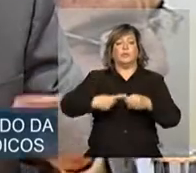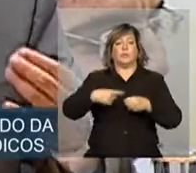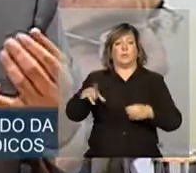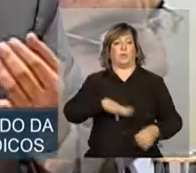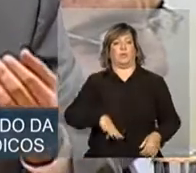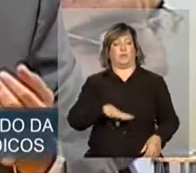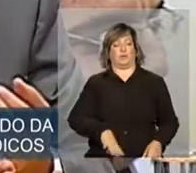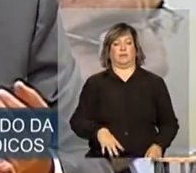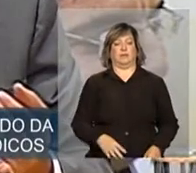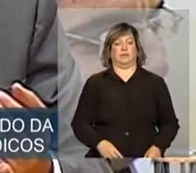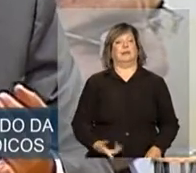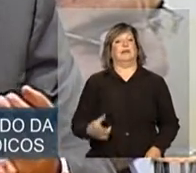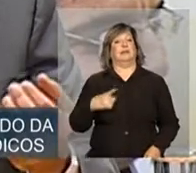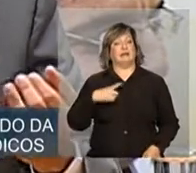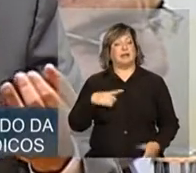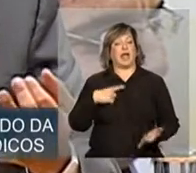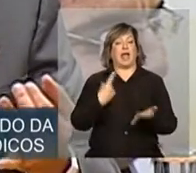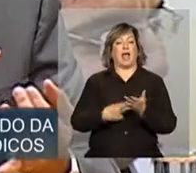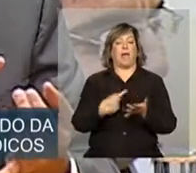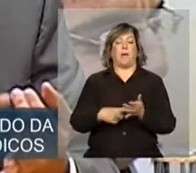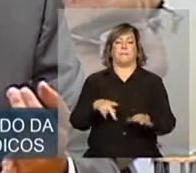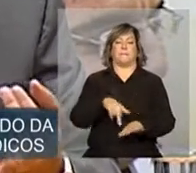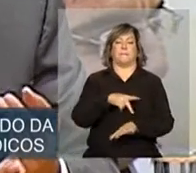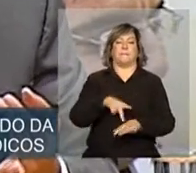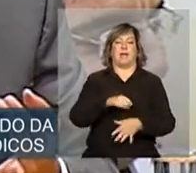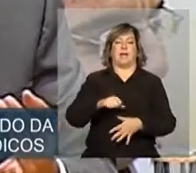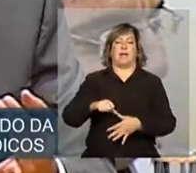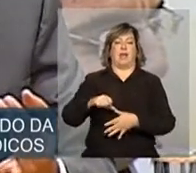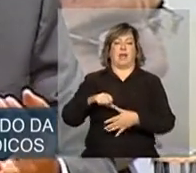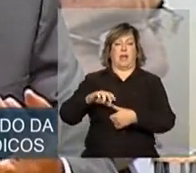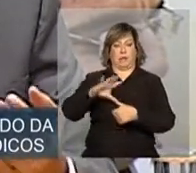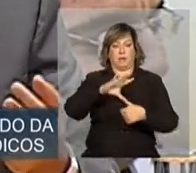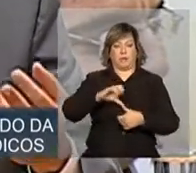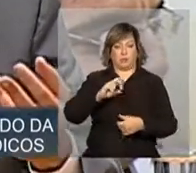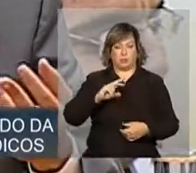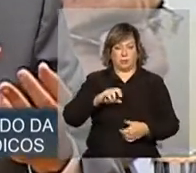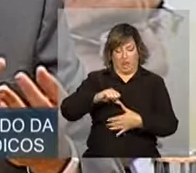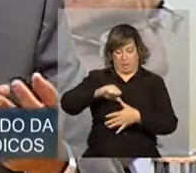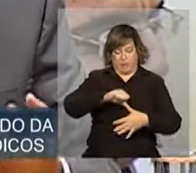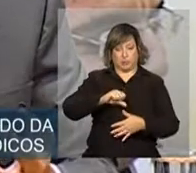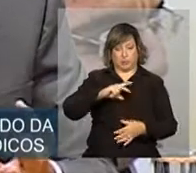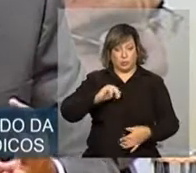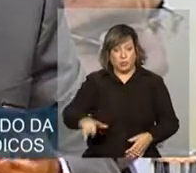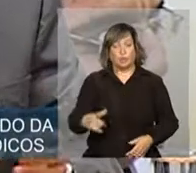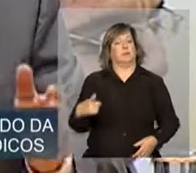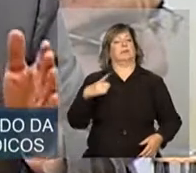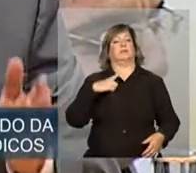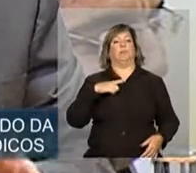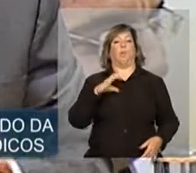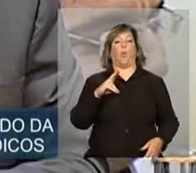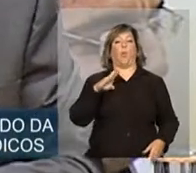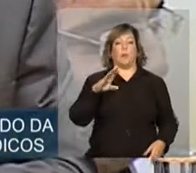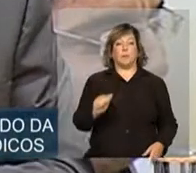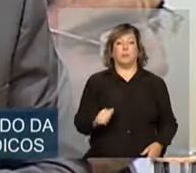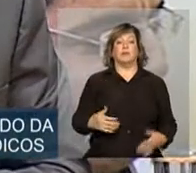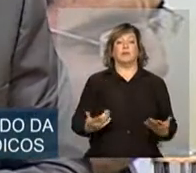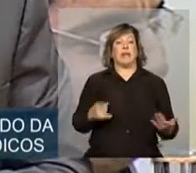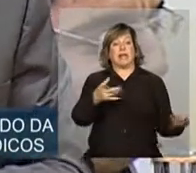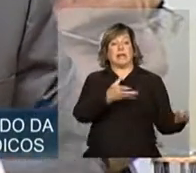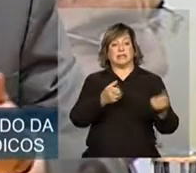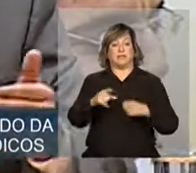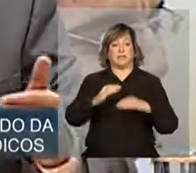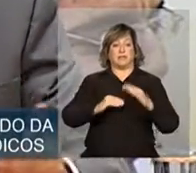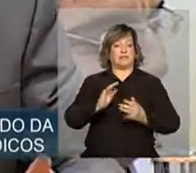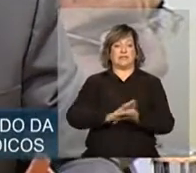Portugal até acordos com países da América do Sul a cor dos com cuba neste sentido né recebe o profissional sem fazer a validação